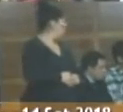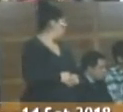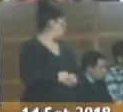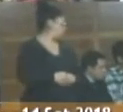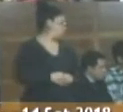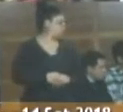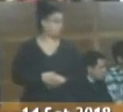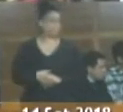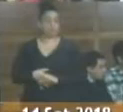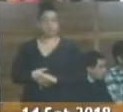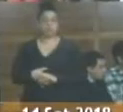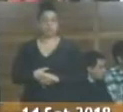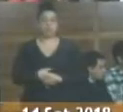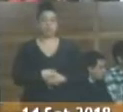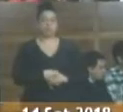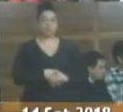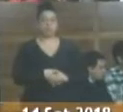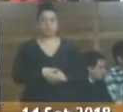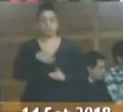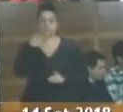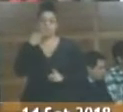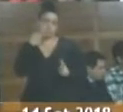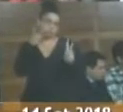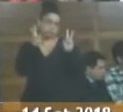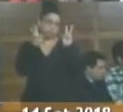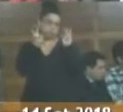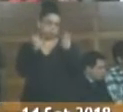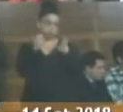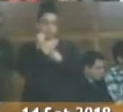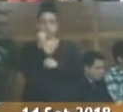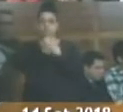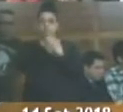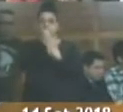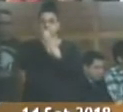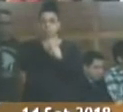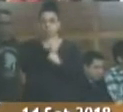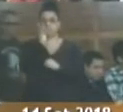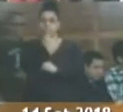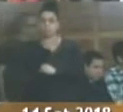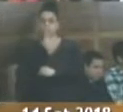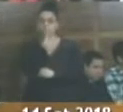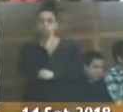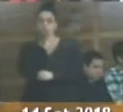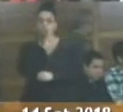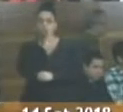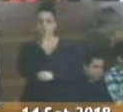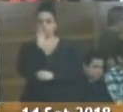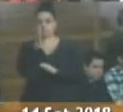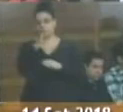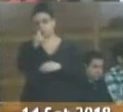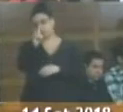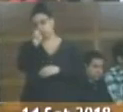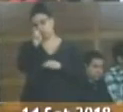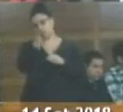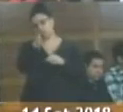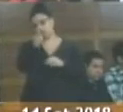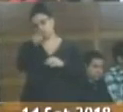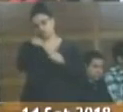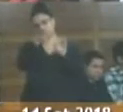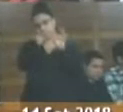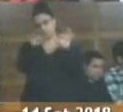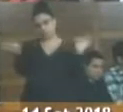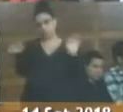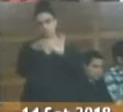falando aqui sobre os seus investimentos, que a reforma do trecho emergencial de aproximadamente 15 quilômetros, está com a licença